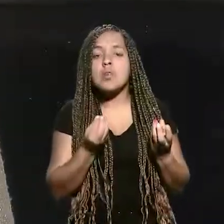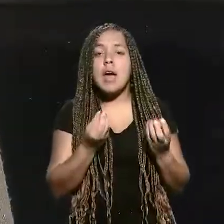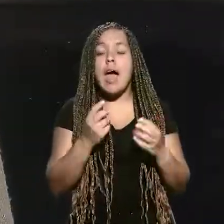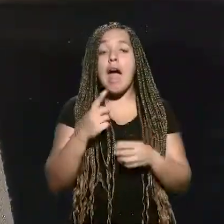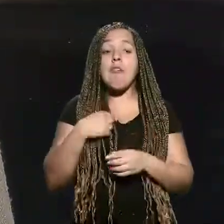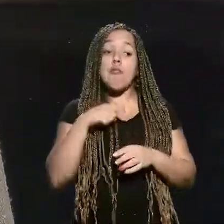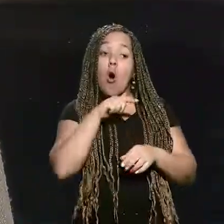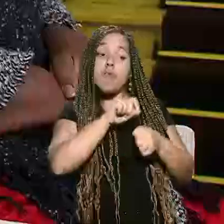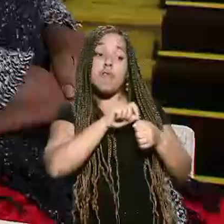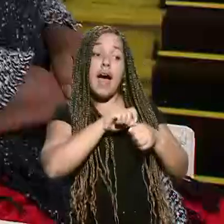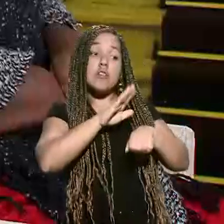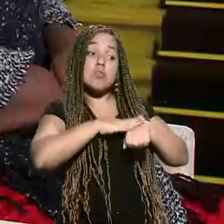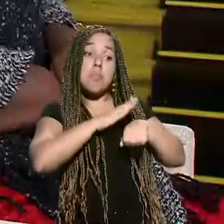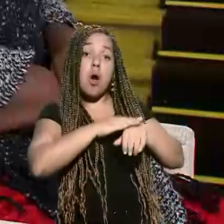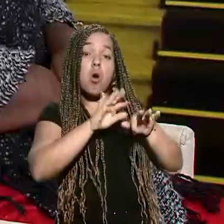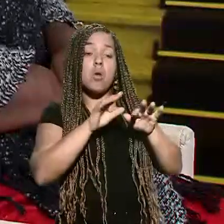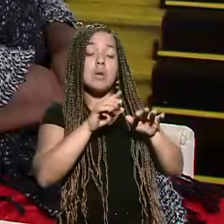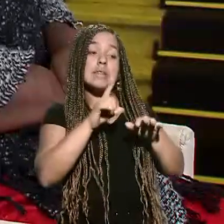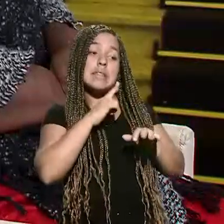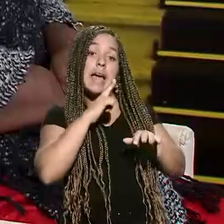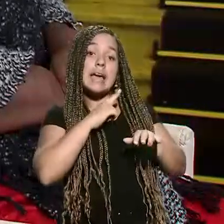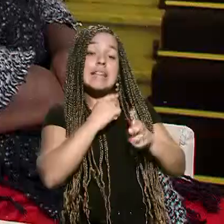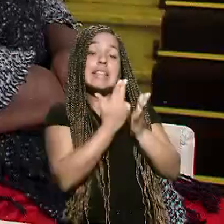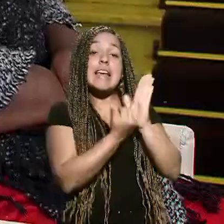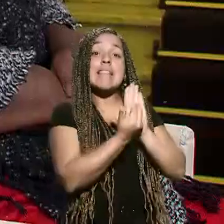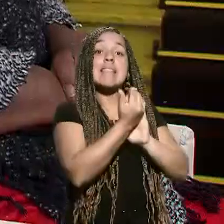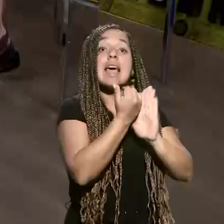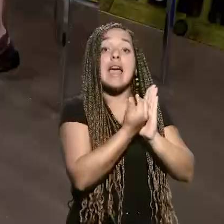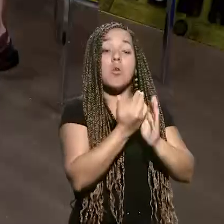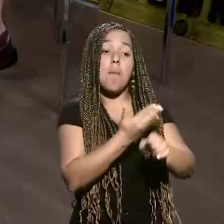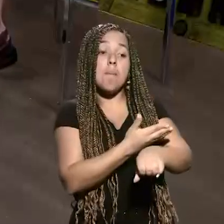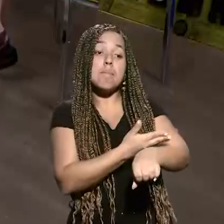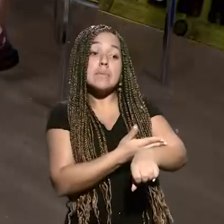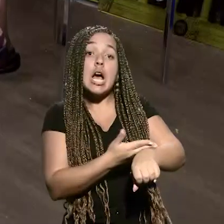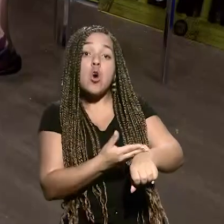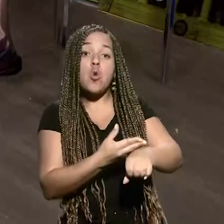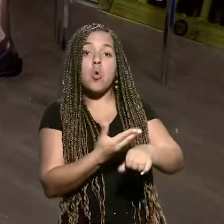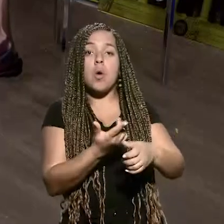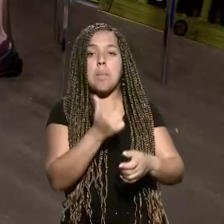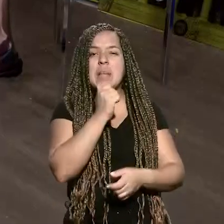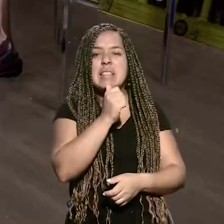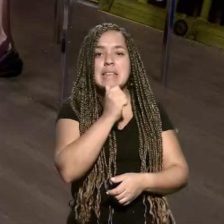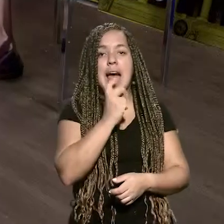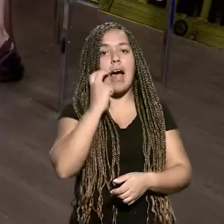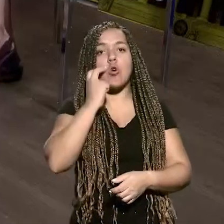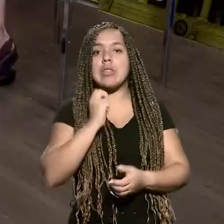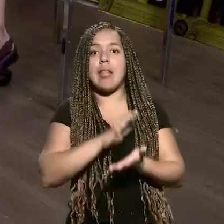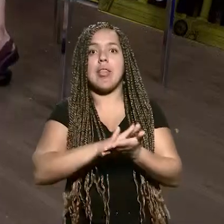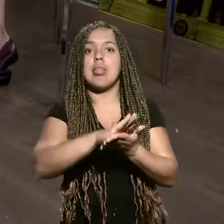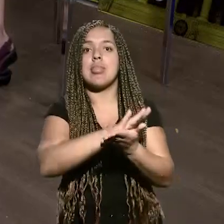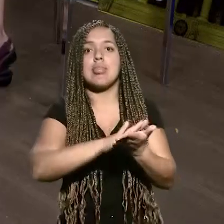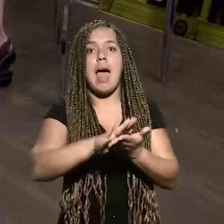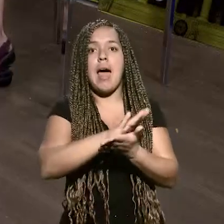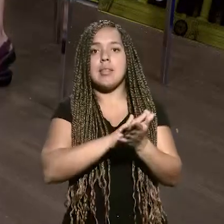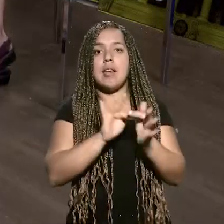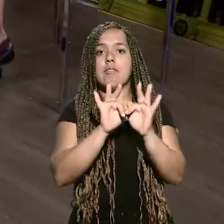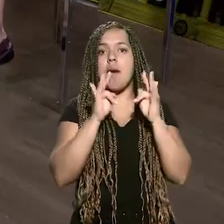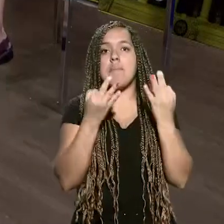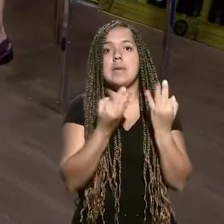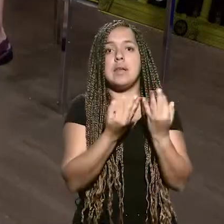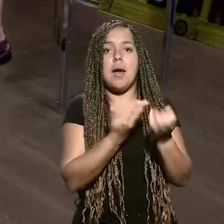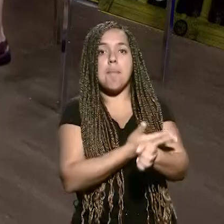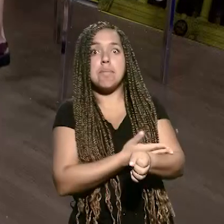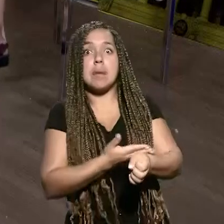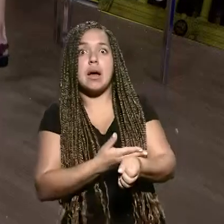louro de olho azul. Olha o E na família não tem ninguém louro de olho azul. E ela não é, no caso, uma criança adotada que vive